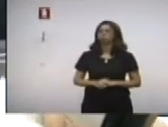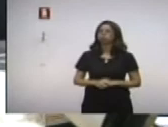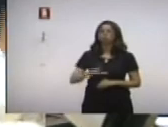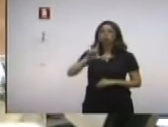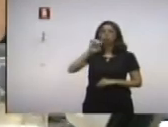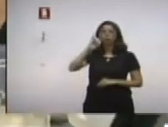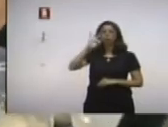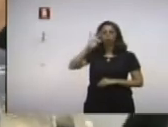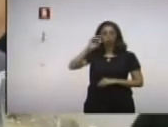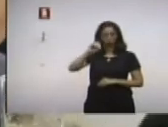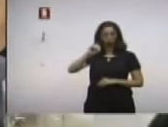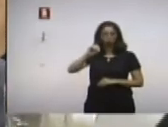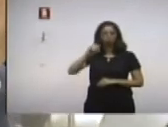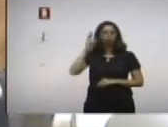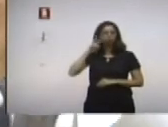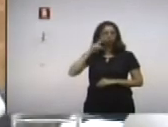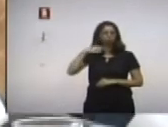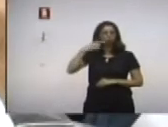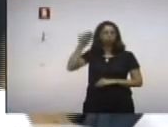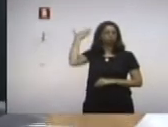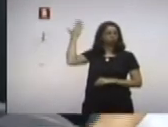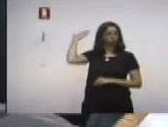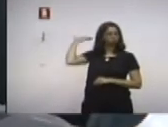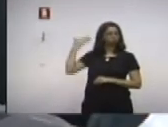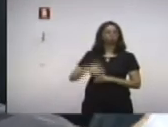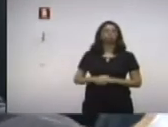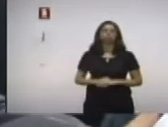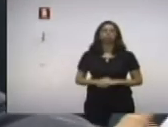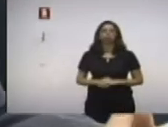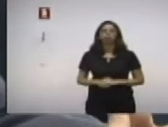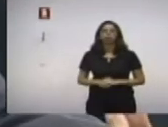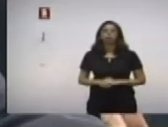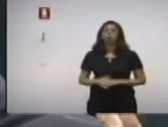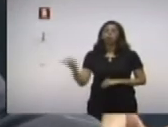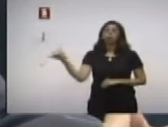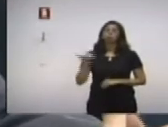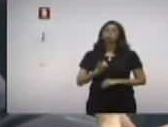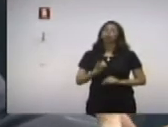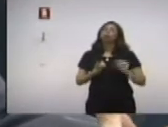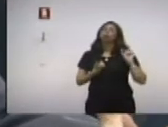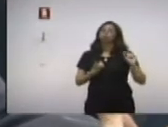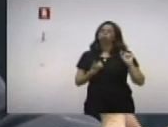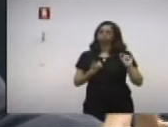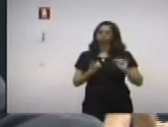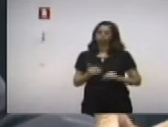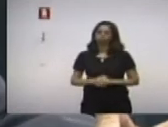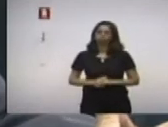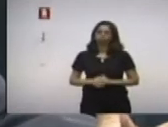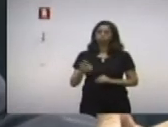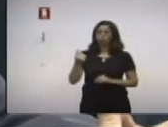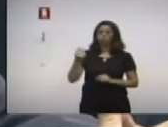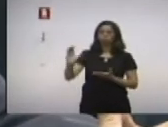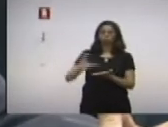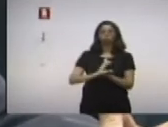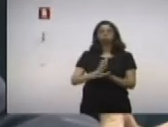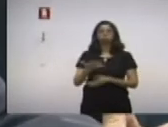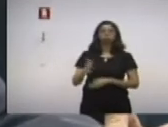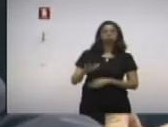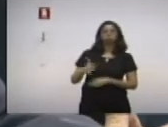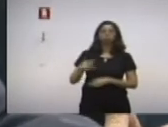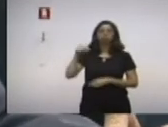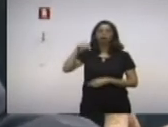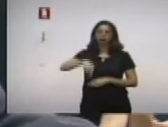todos conhecem né Wellington masotti advogado ele me disse que ele flor é onde o senhor orçamento ele tá na casa